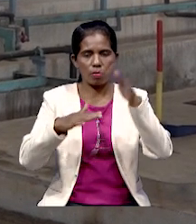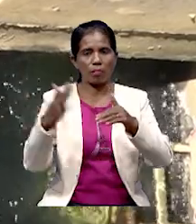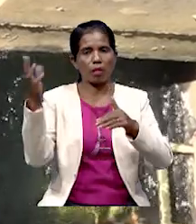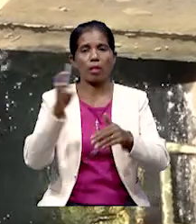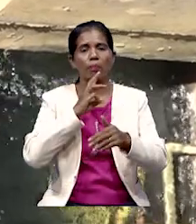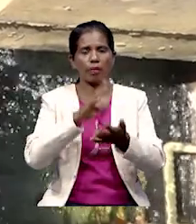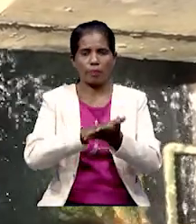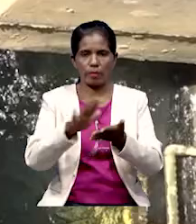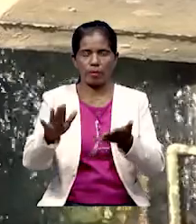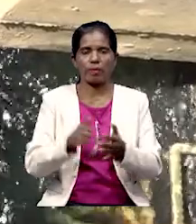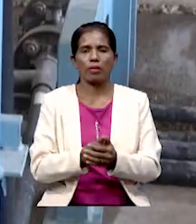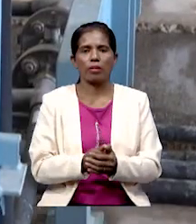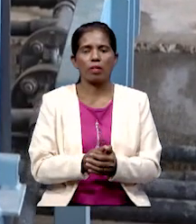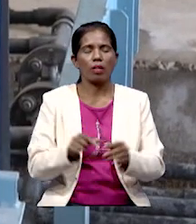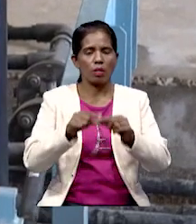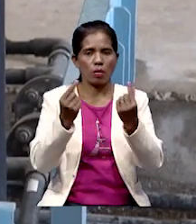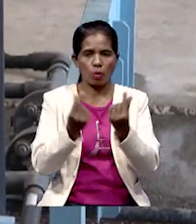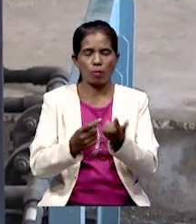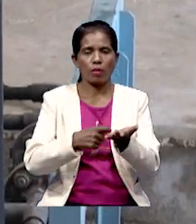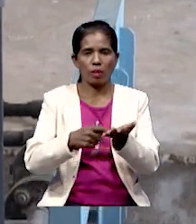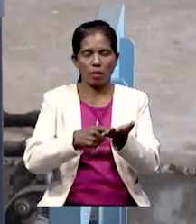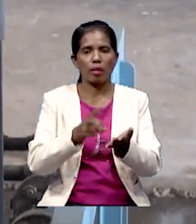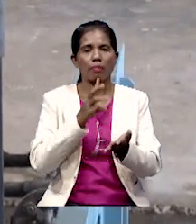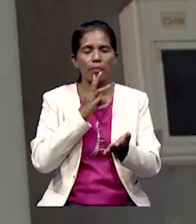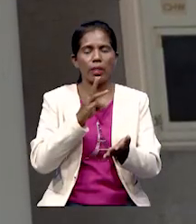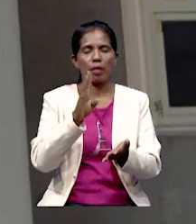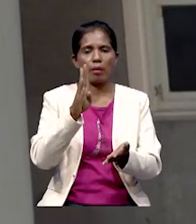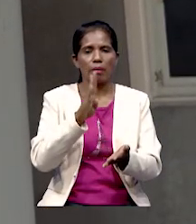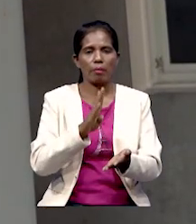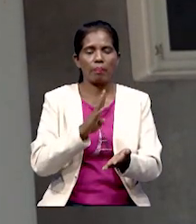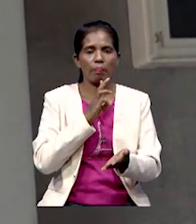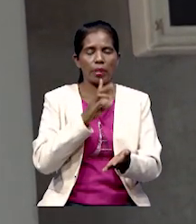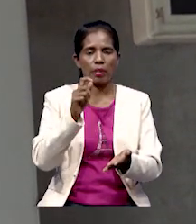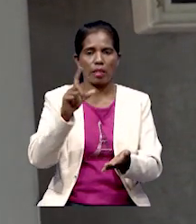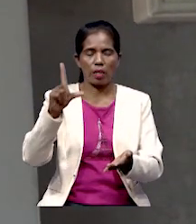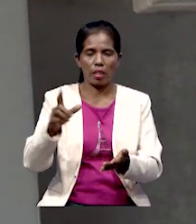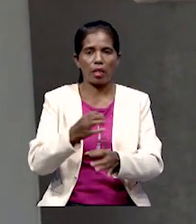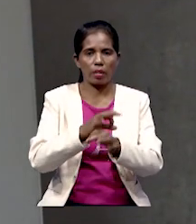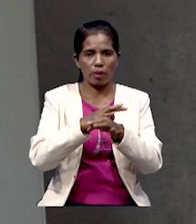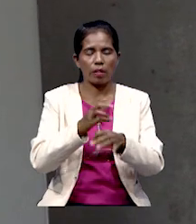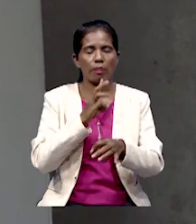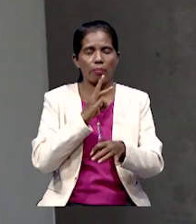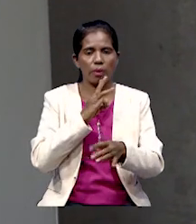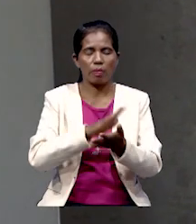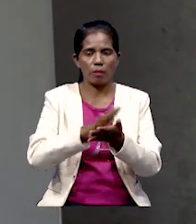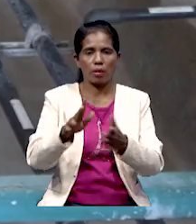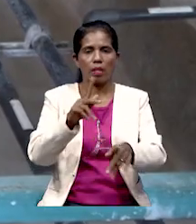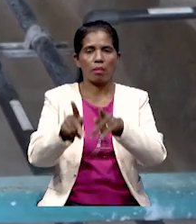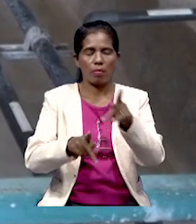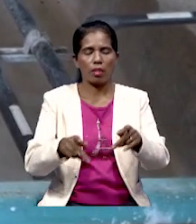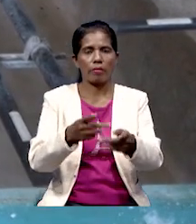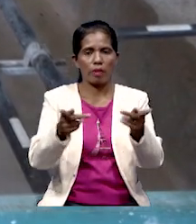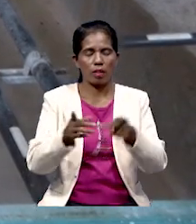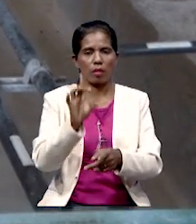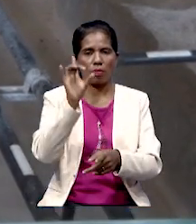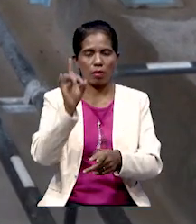BMOSNIAN. Durante ne equipa técnico Timor-Leste MOS hadiah ona sistema fornecimento BMOS ba komunidade iha zona Balong. Ho